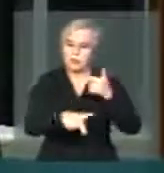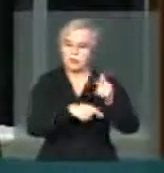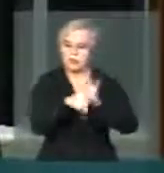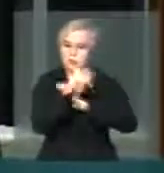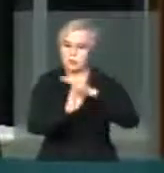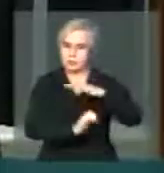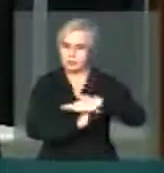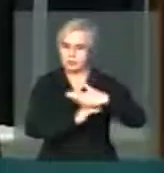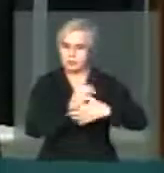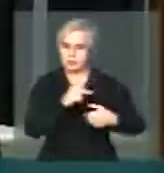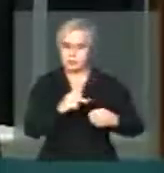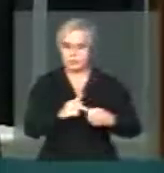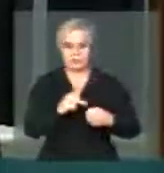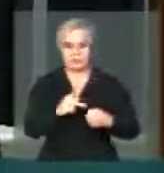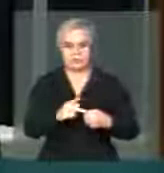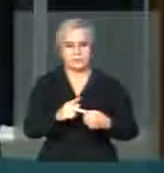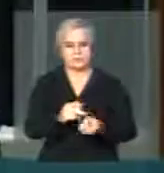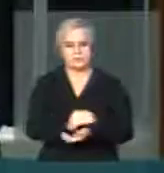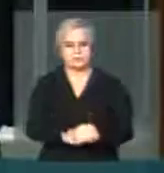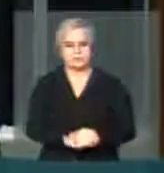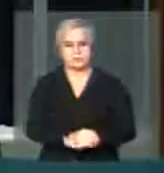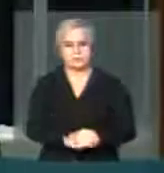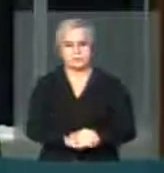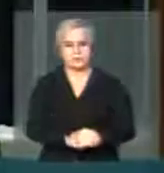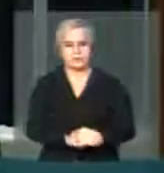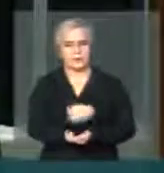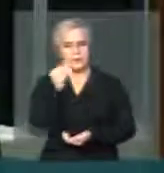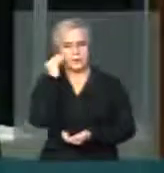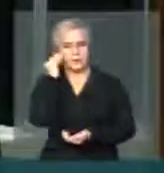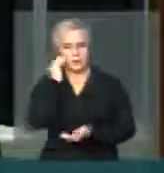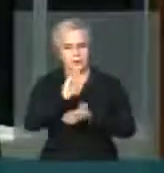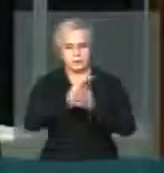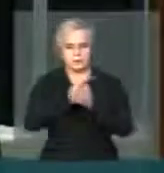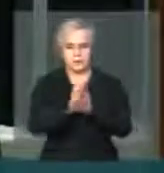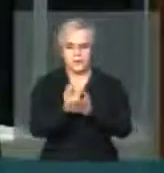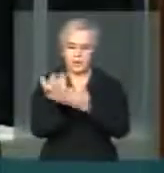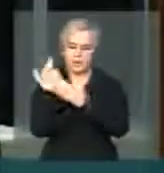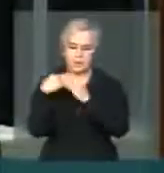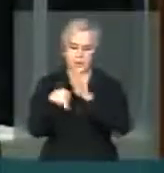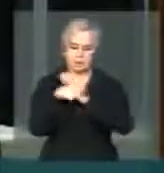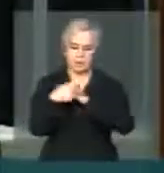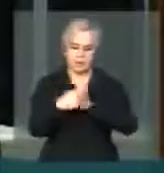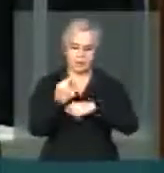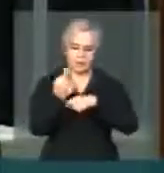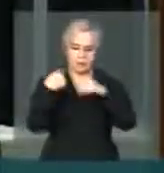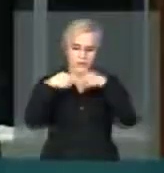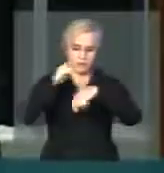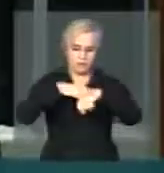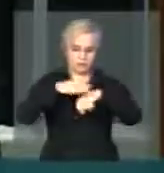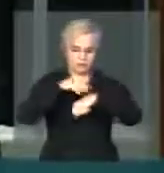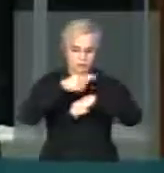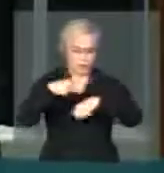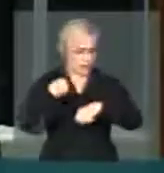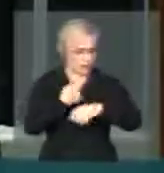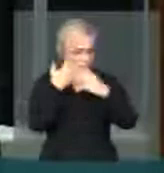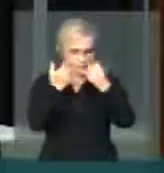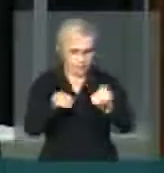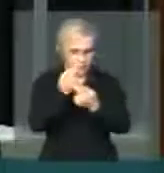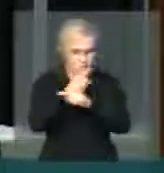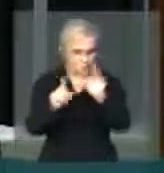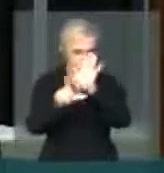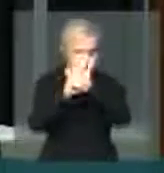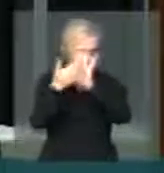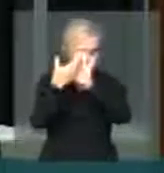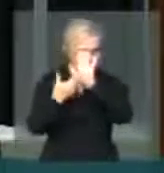e, principalmente, o seu papel no desenvolvimento do país. Portanto, repudiamos essa lei como uma lei